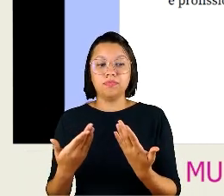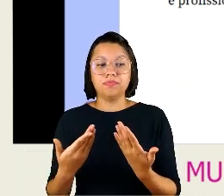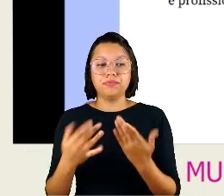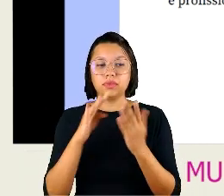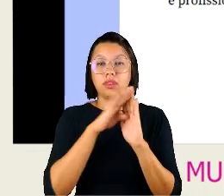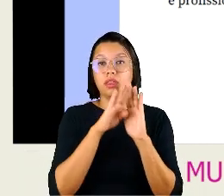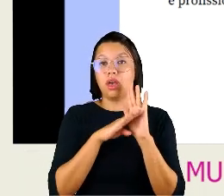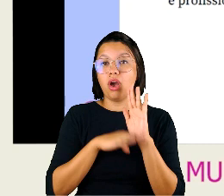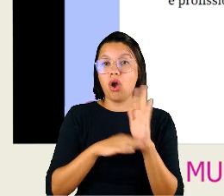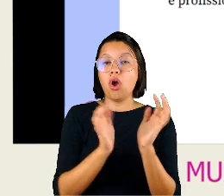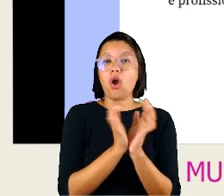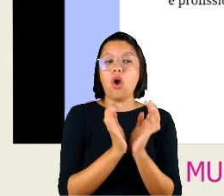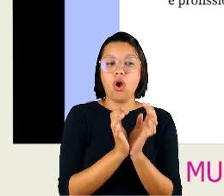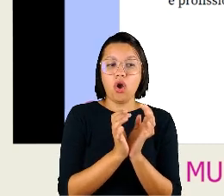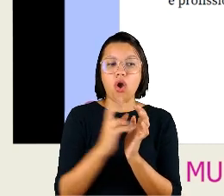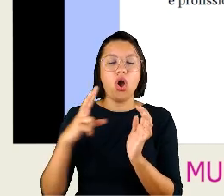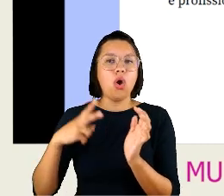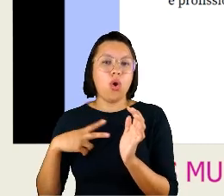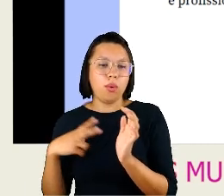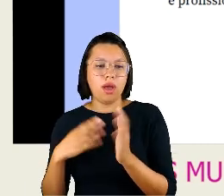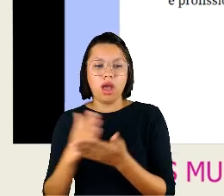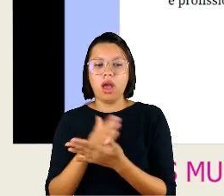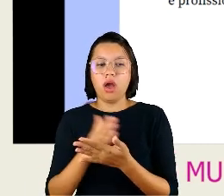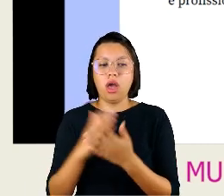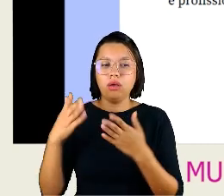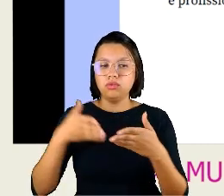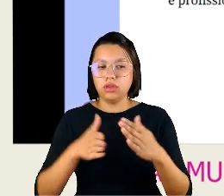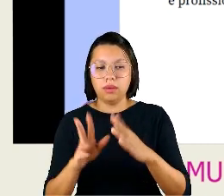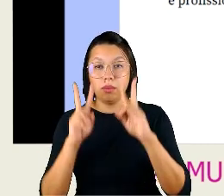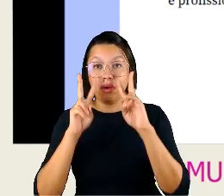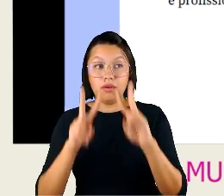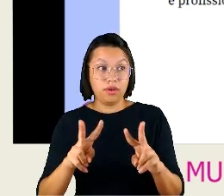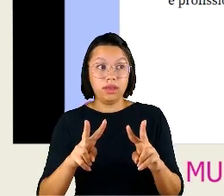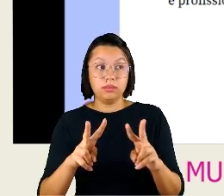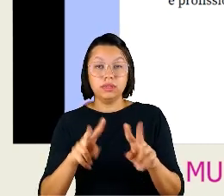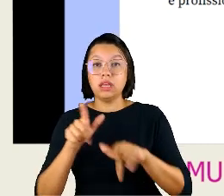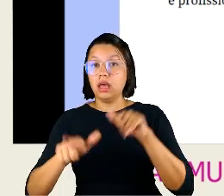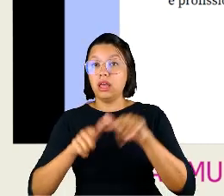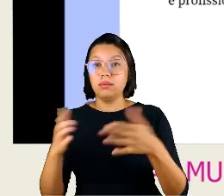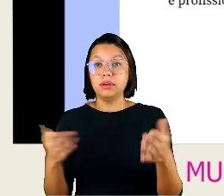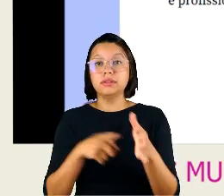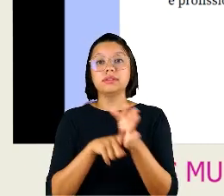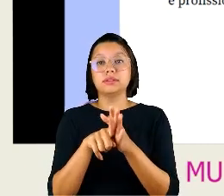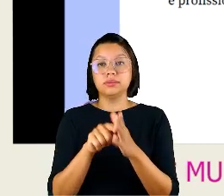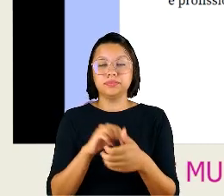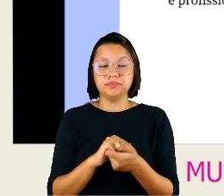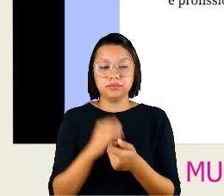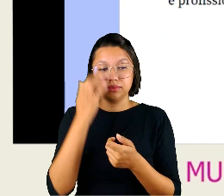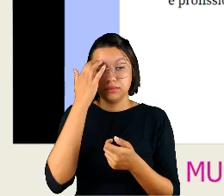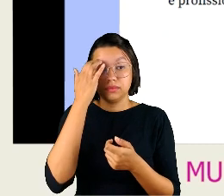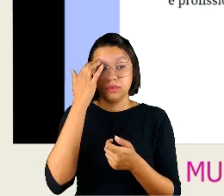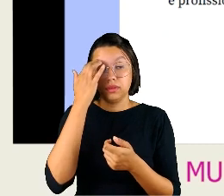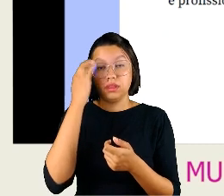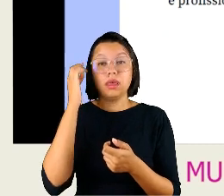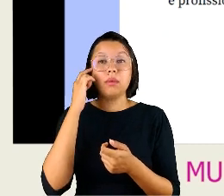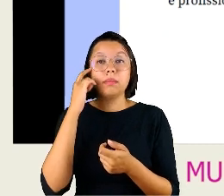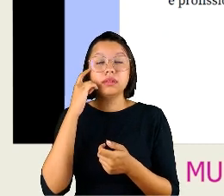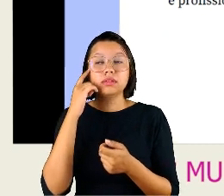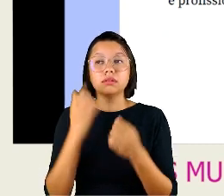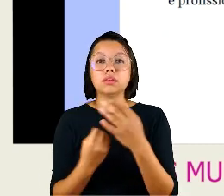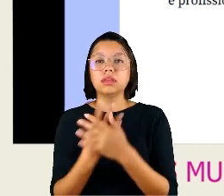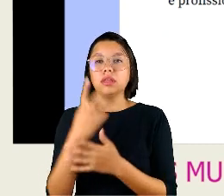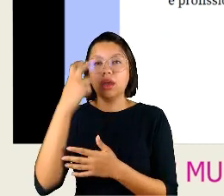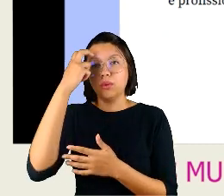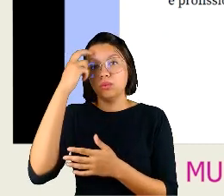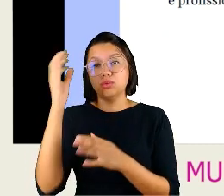do coletivo, do privado, alguns caminhos para visibilizar e trabalhar essa questão. Pensar, por exemplo, em criar